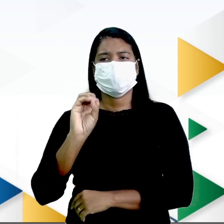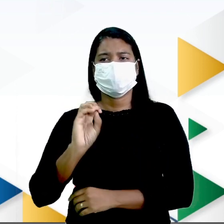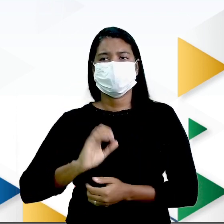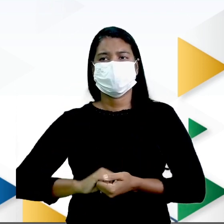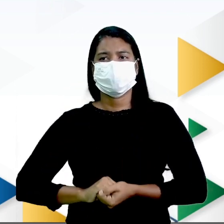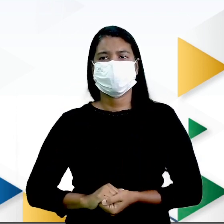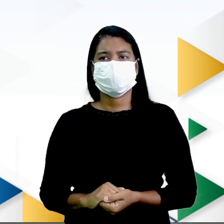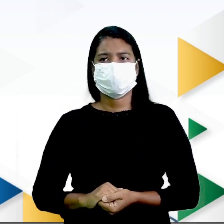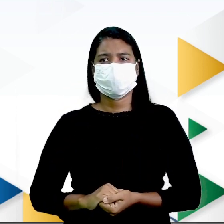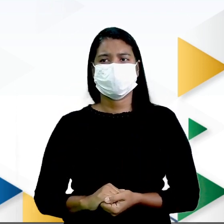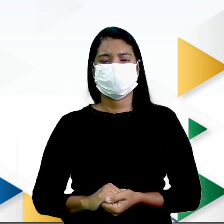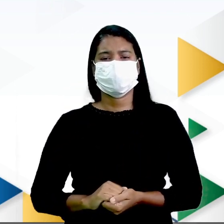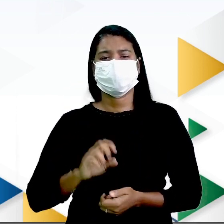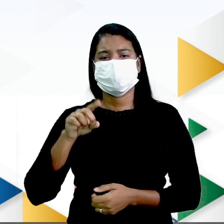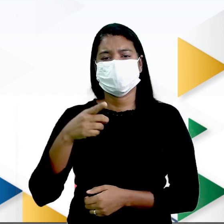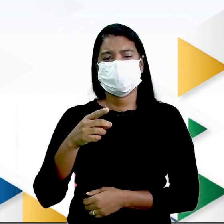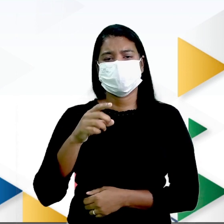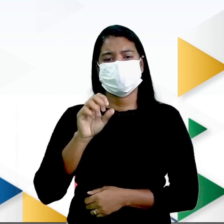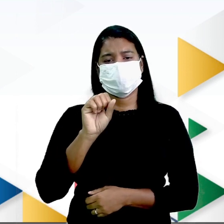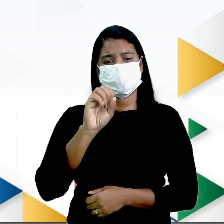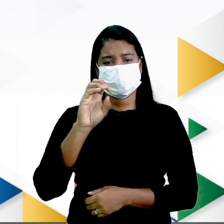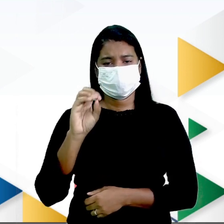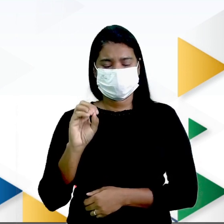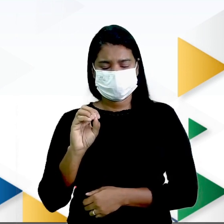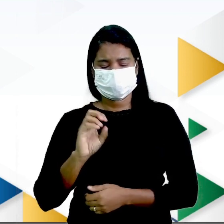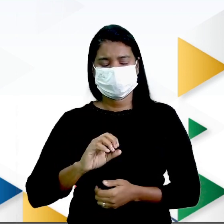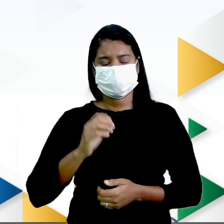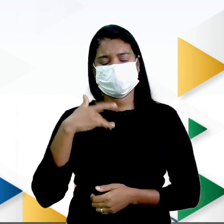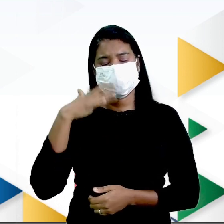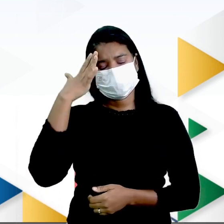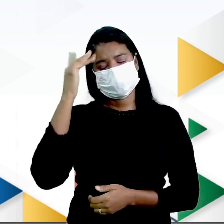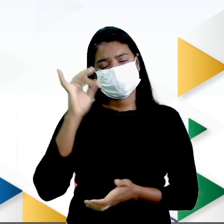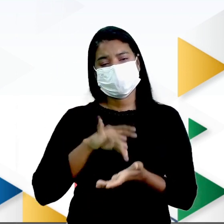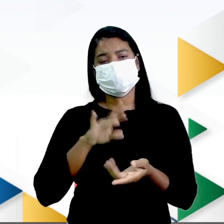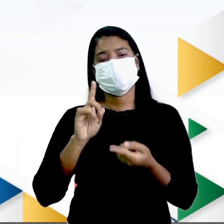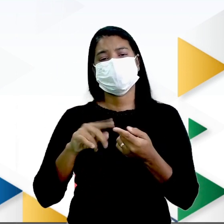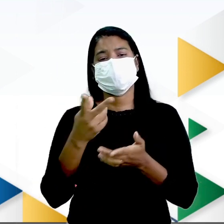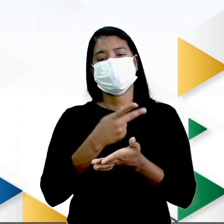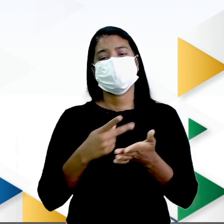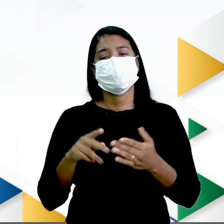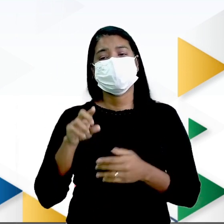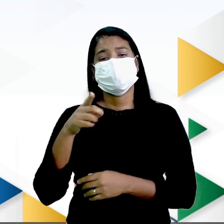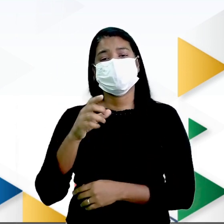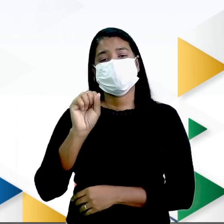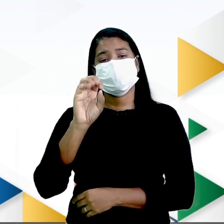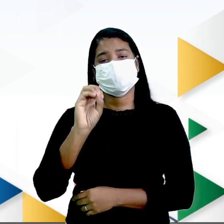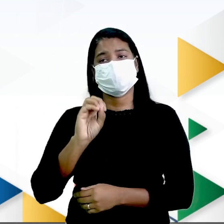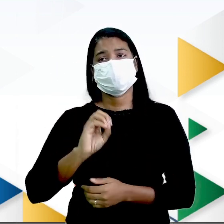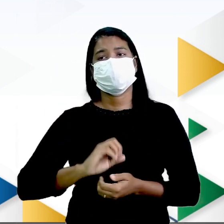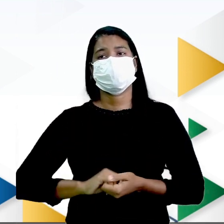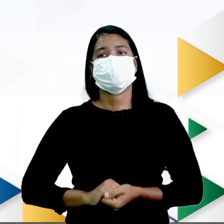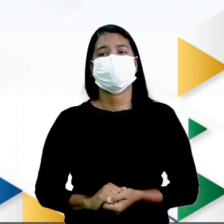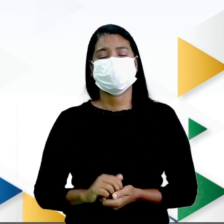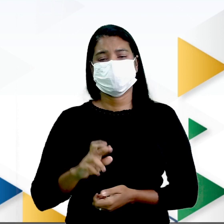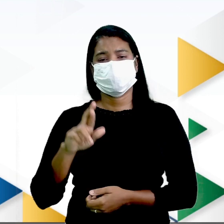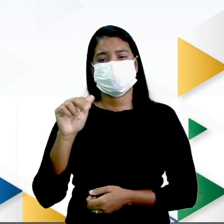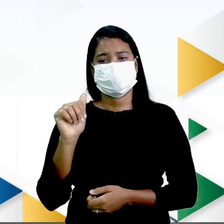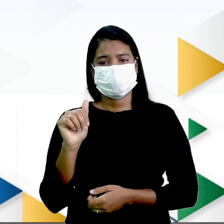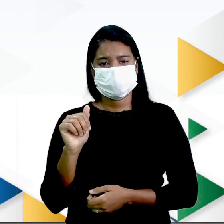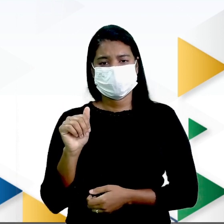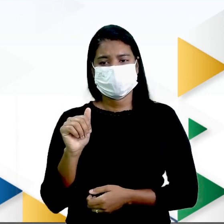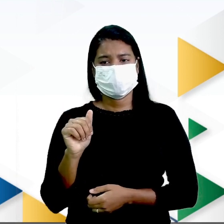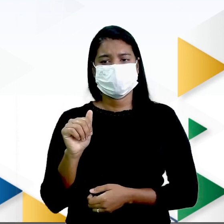6 vezes 180 dá 1080 graus. Então, eu sei que a figura tem 1080 graus de